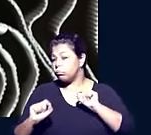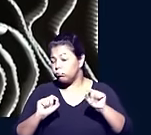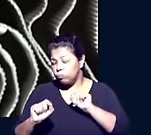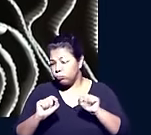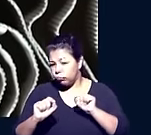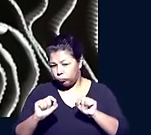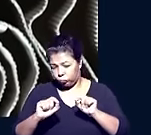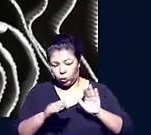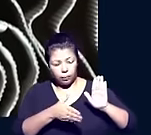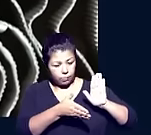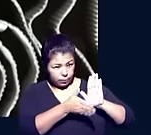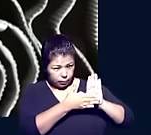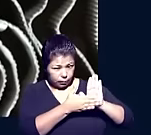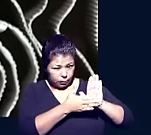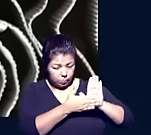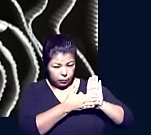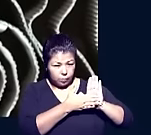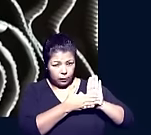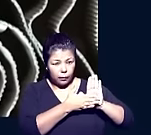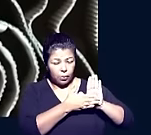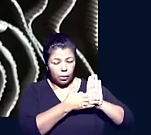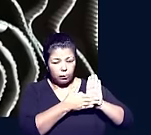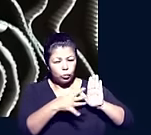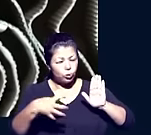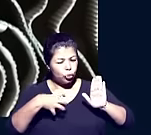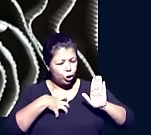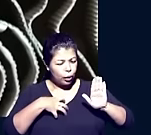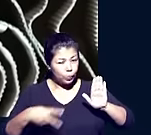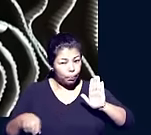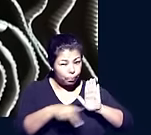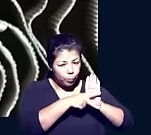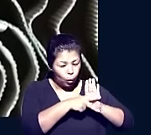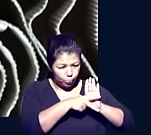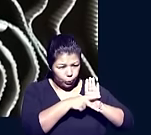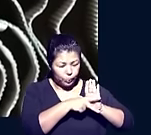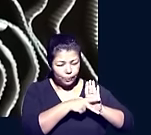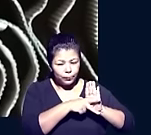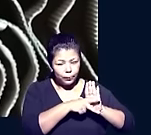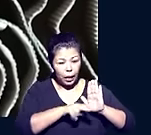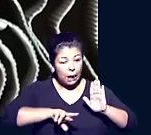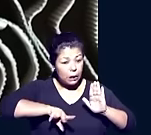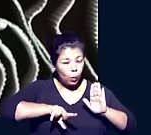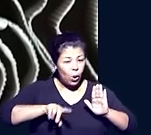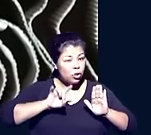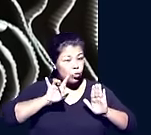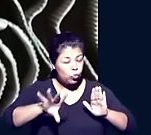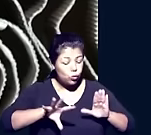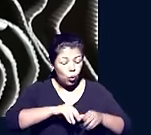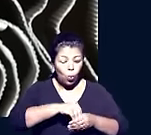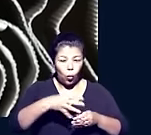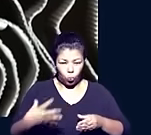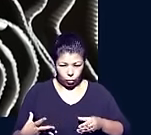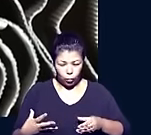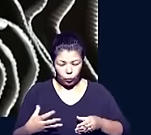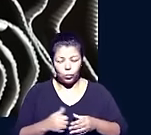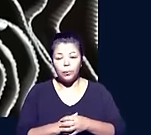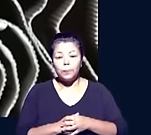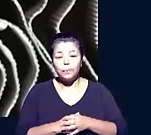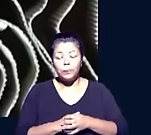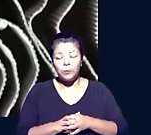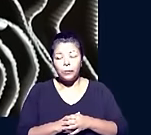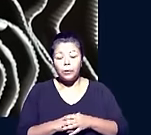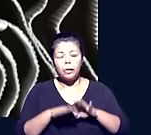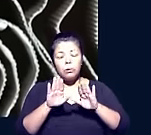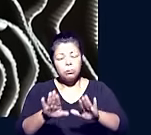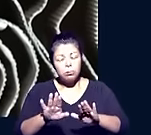e não no conteúdo que a importância de ser uma Medida Provisória para o governo é fundamental pela noventena mas o